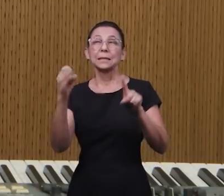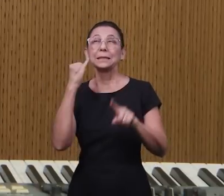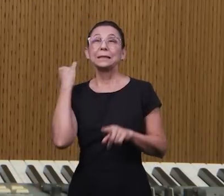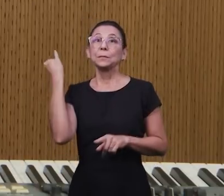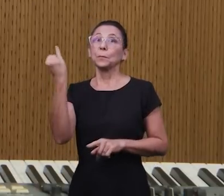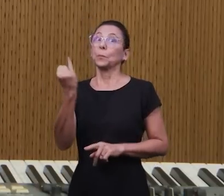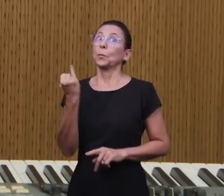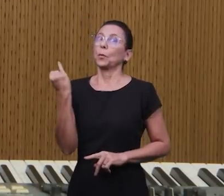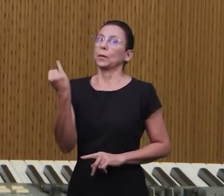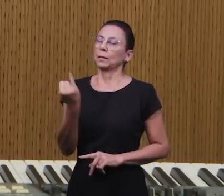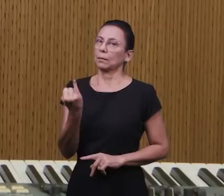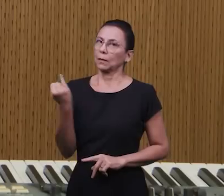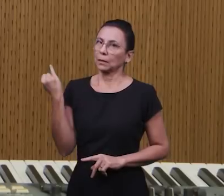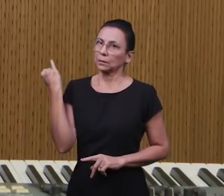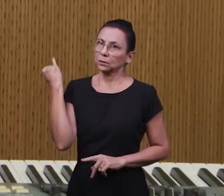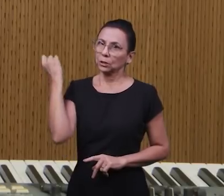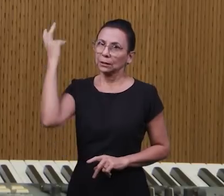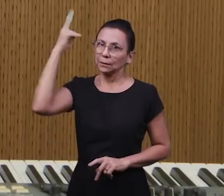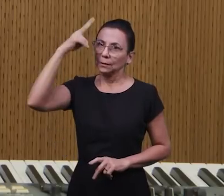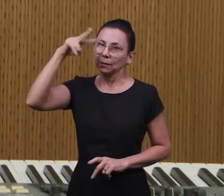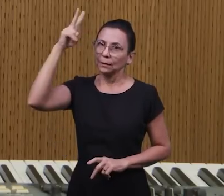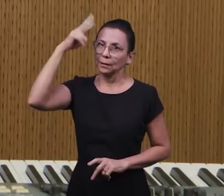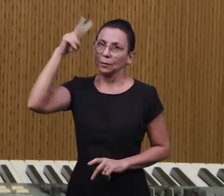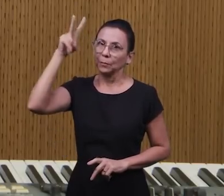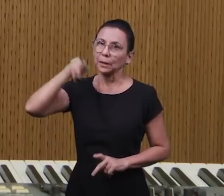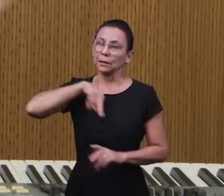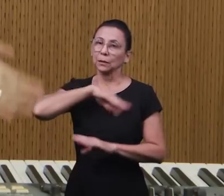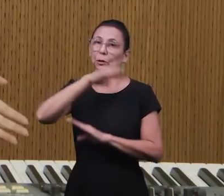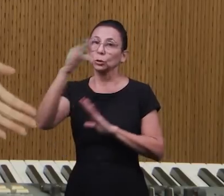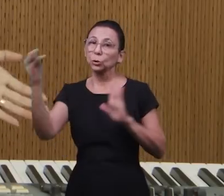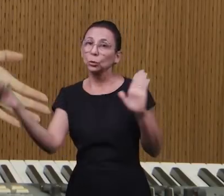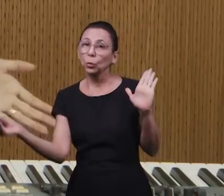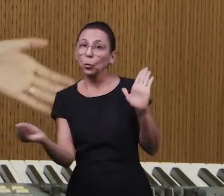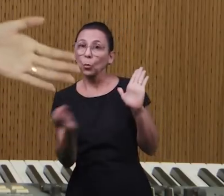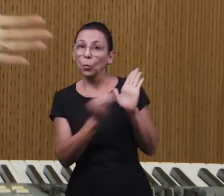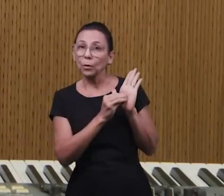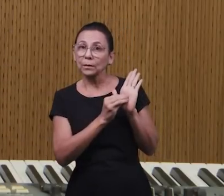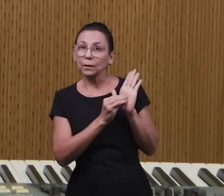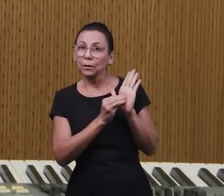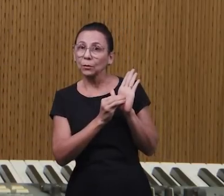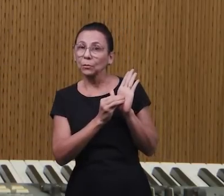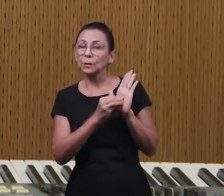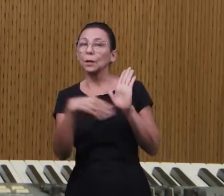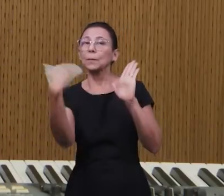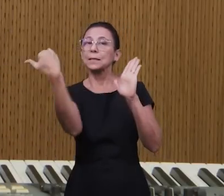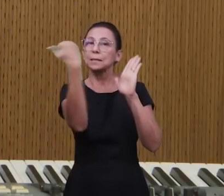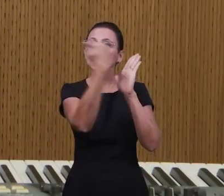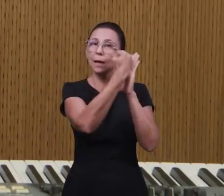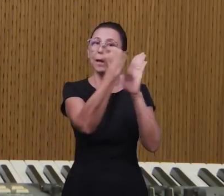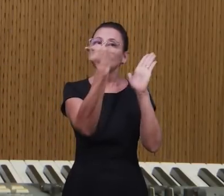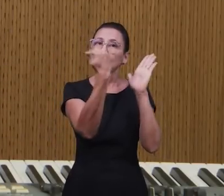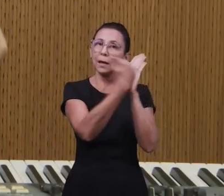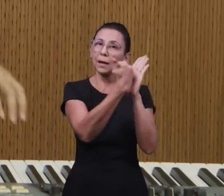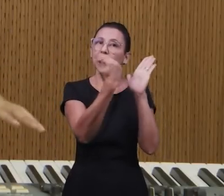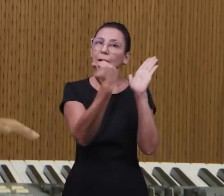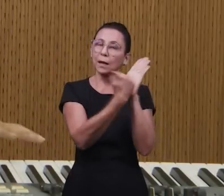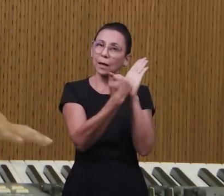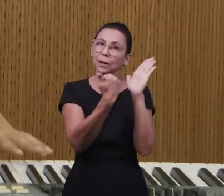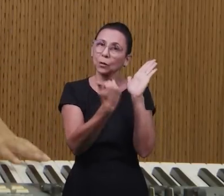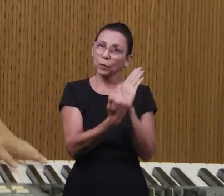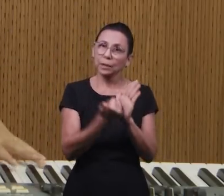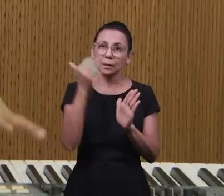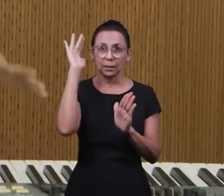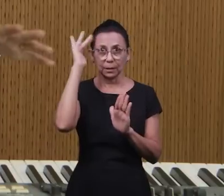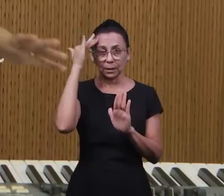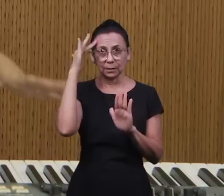é extremamente importante que você se lembre que todo o conteúdo ele vem em sequência. Então, para entender o que nós